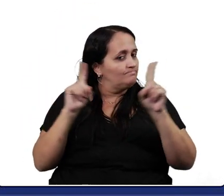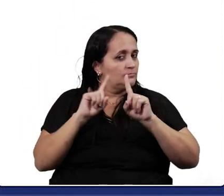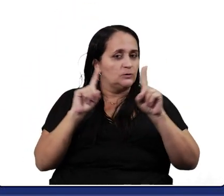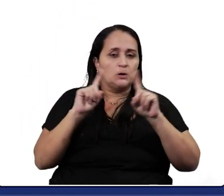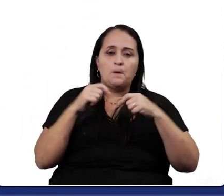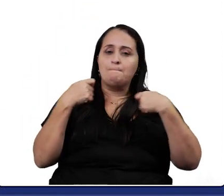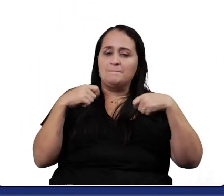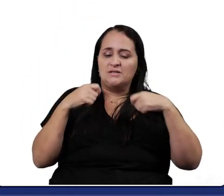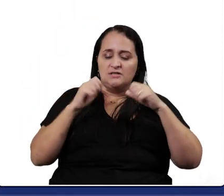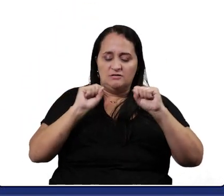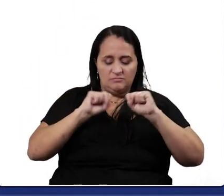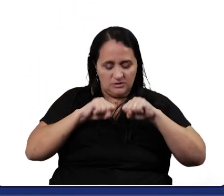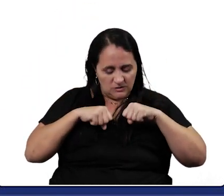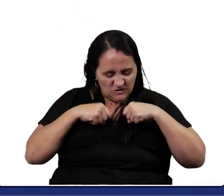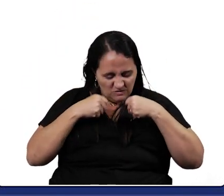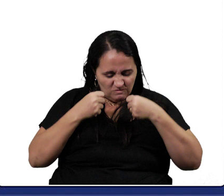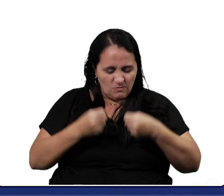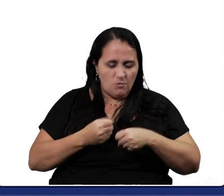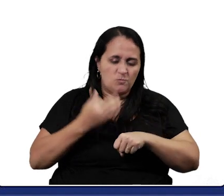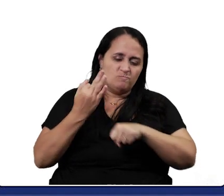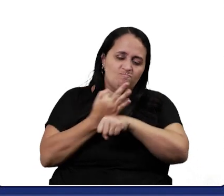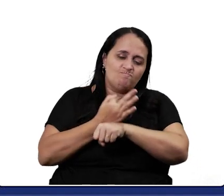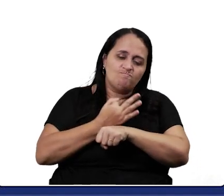de trabalho duro,